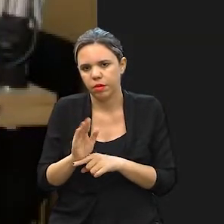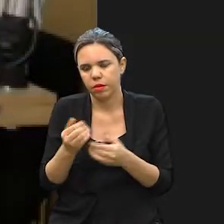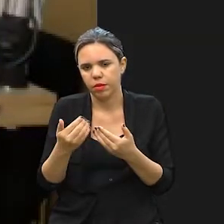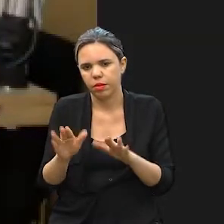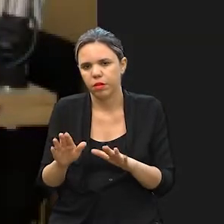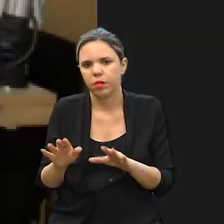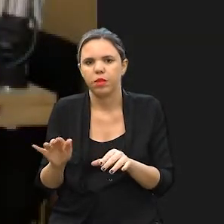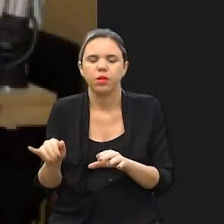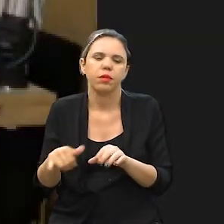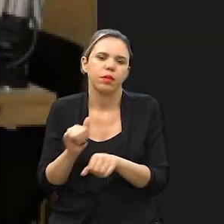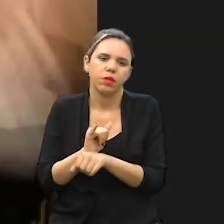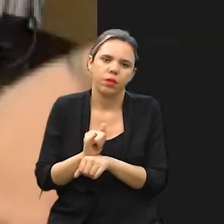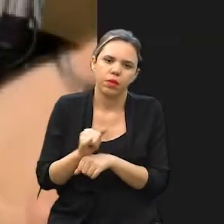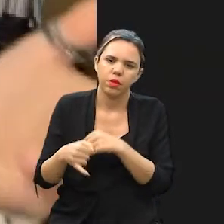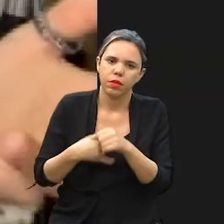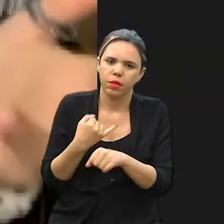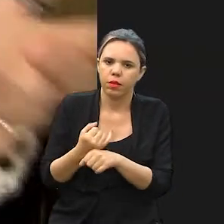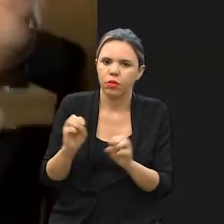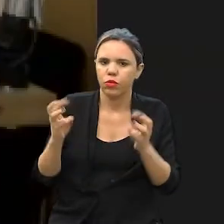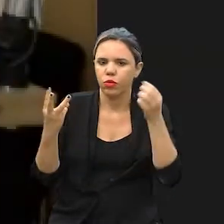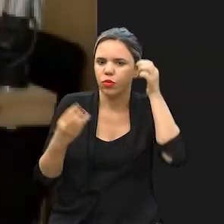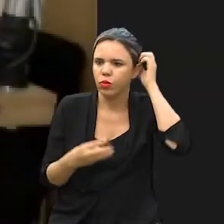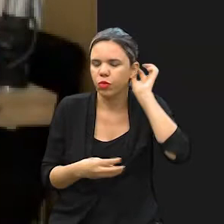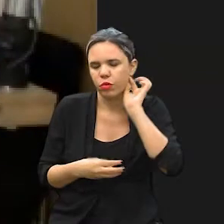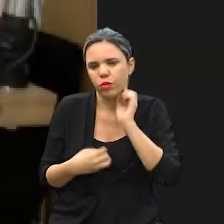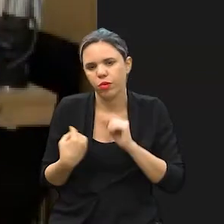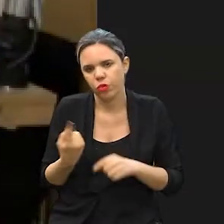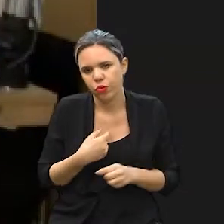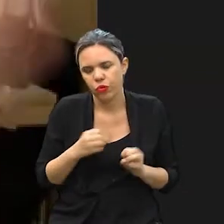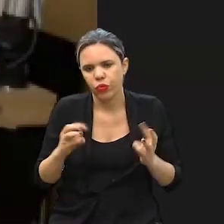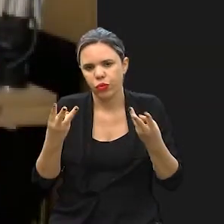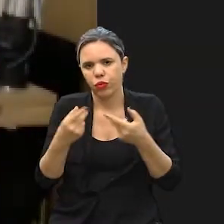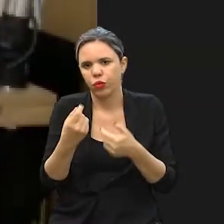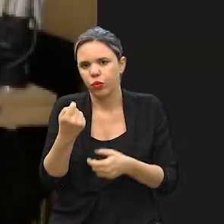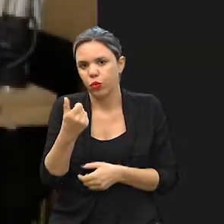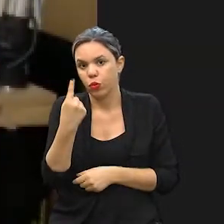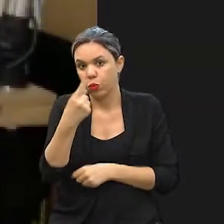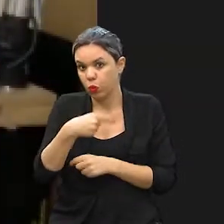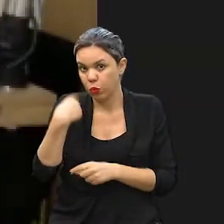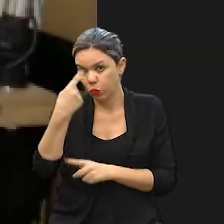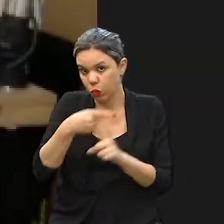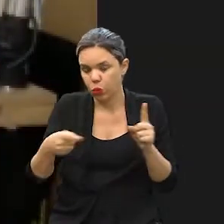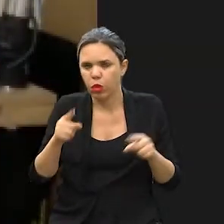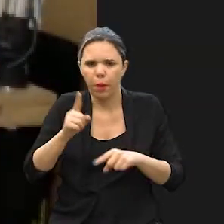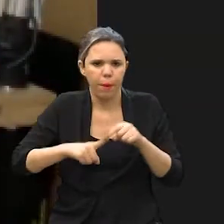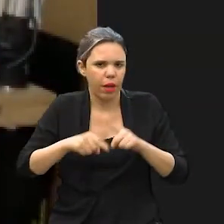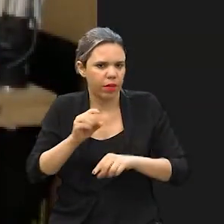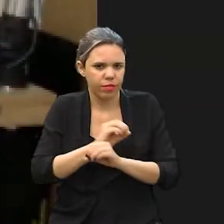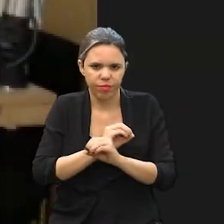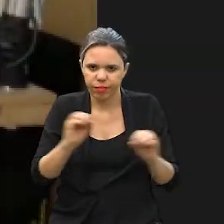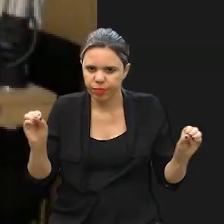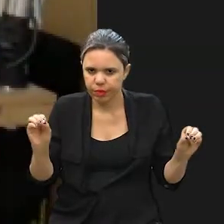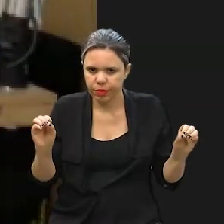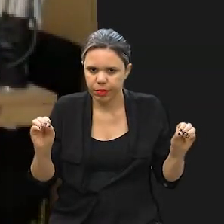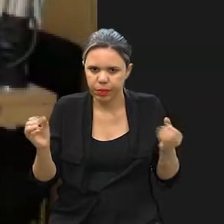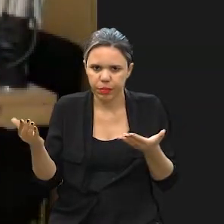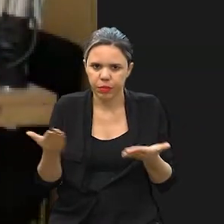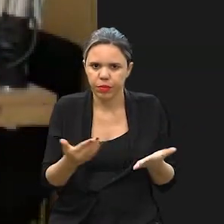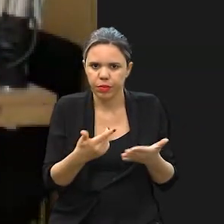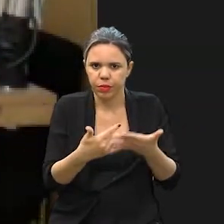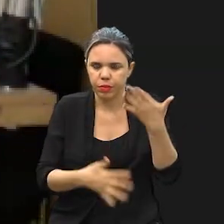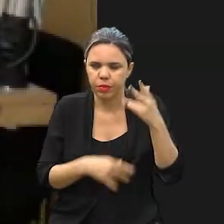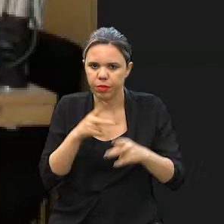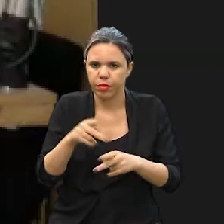solta na internet, quanto no show, a gente faz um show de quase uma hora e meia sem nenhum palavrão. Então, a gente recebe